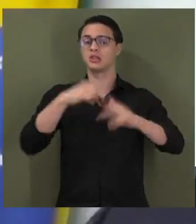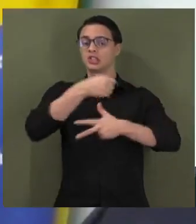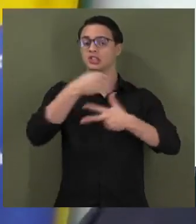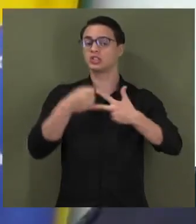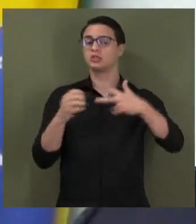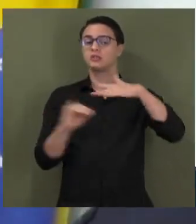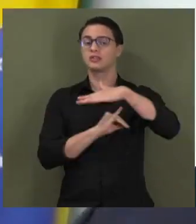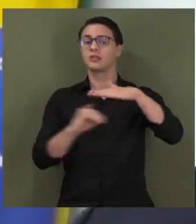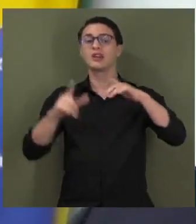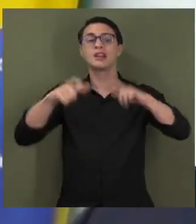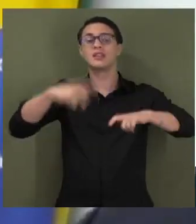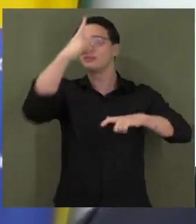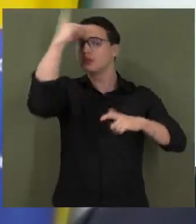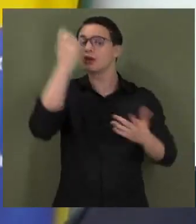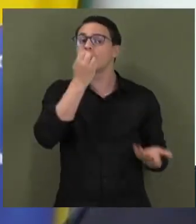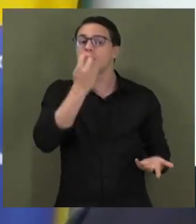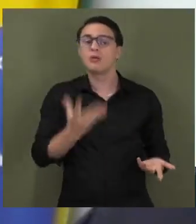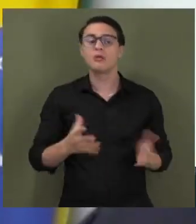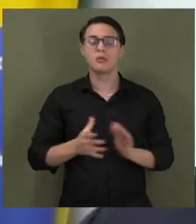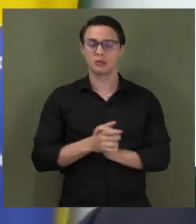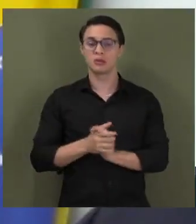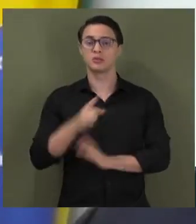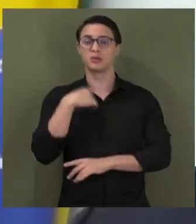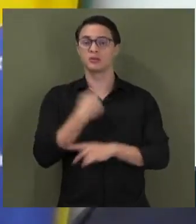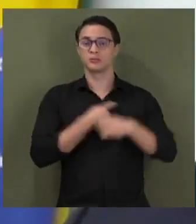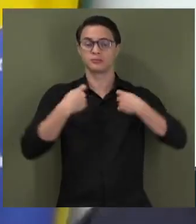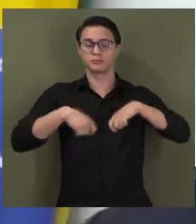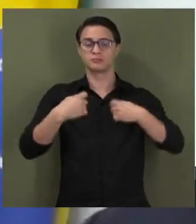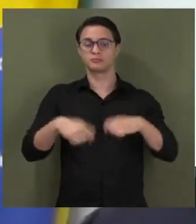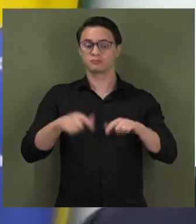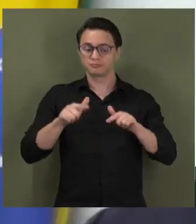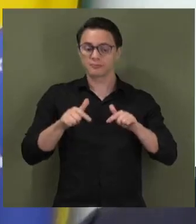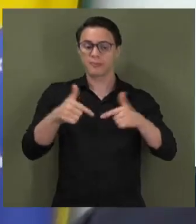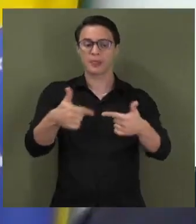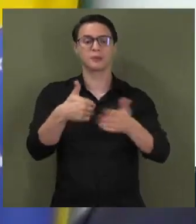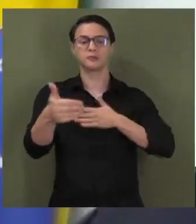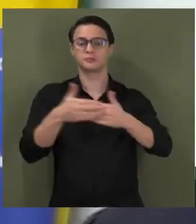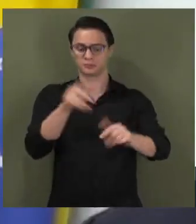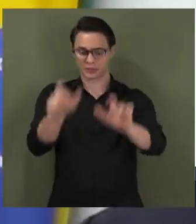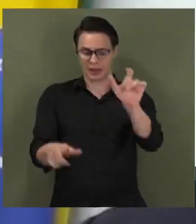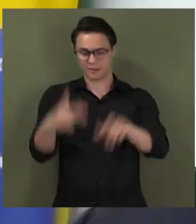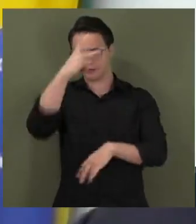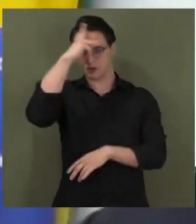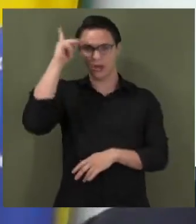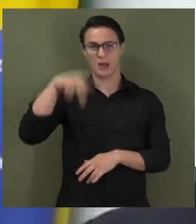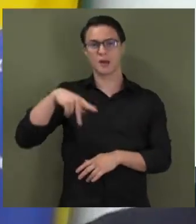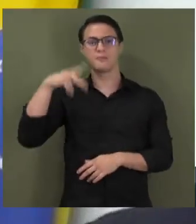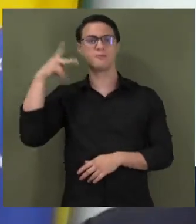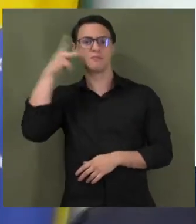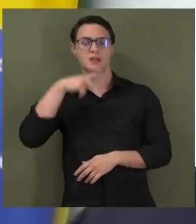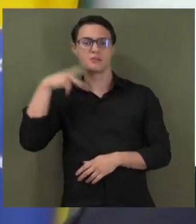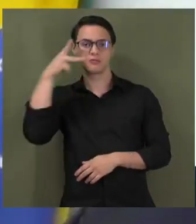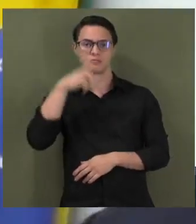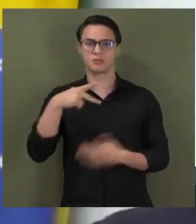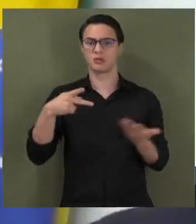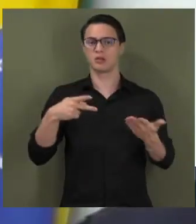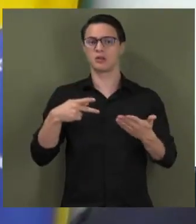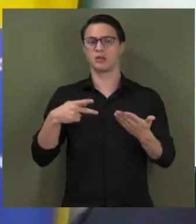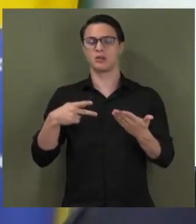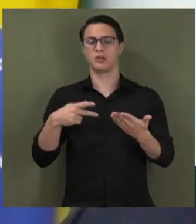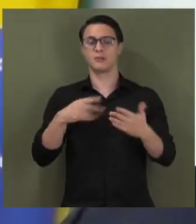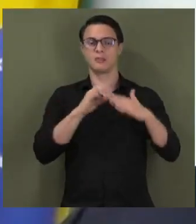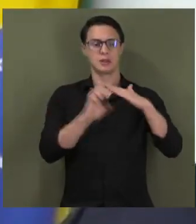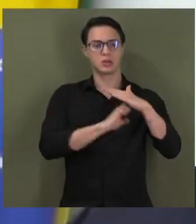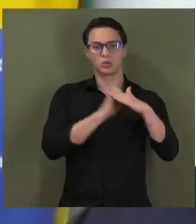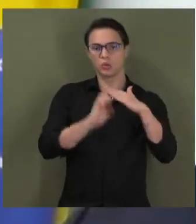instituições? Precisamos nos posicionar. Quem quer que seja parlamentar, seja juiz, seja um